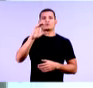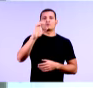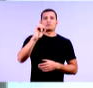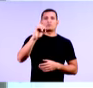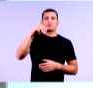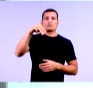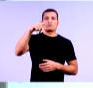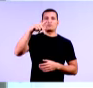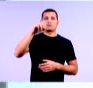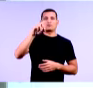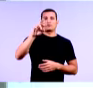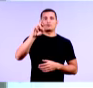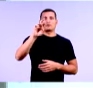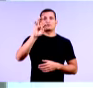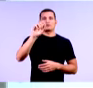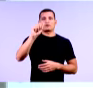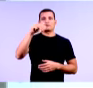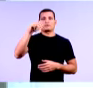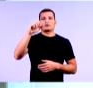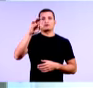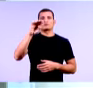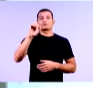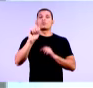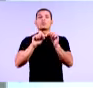e estado, como ele está, né?